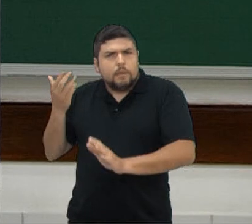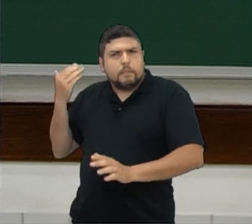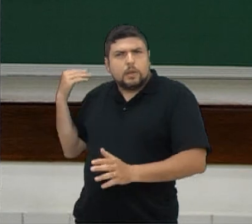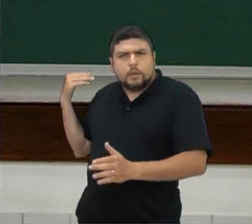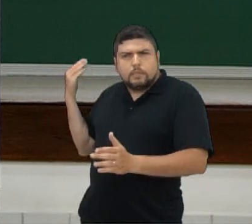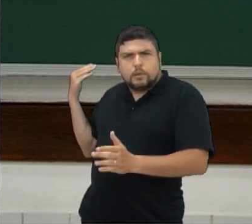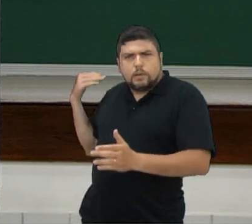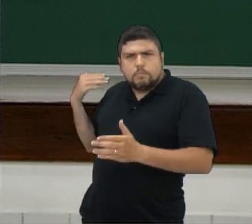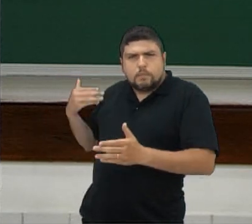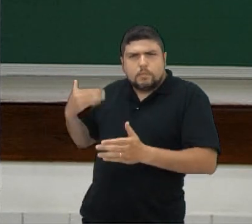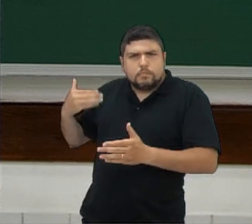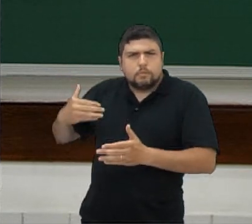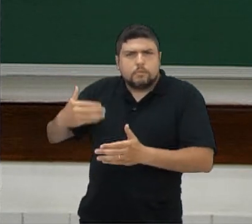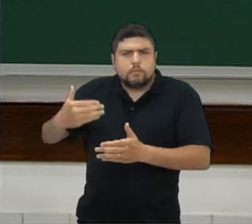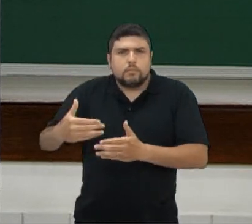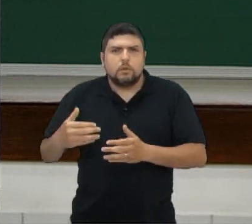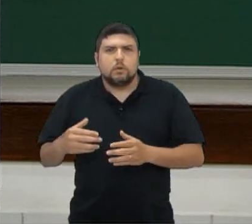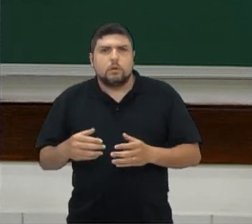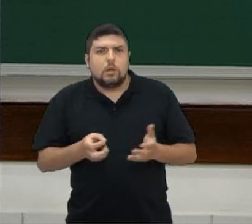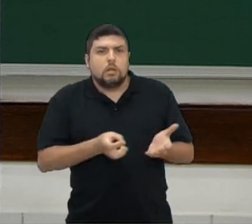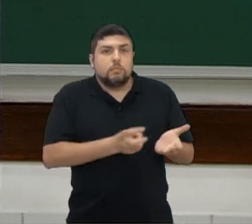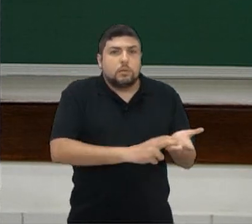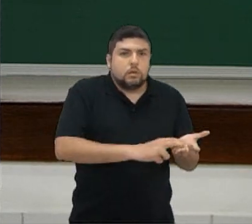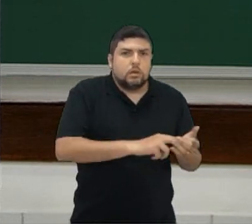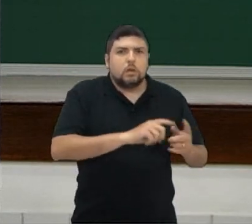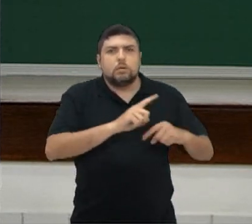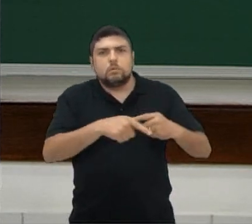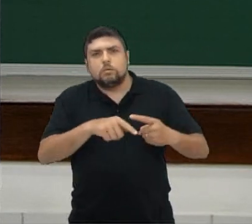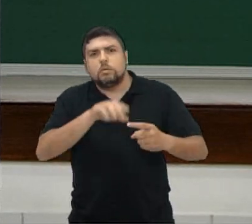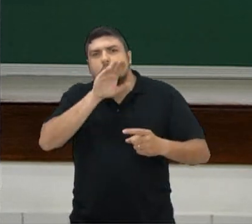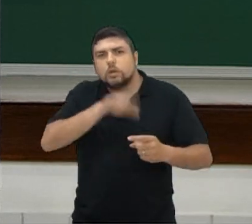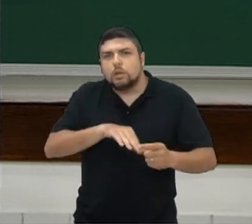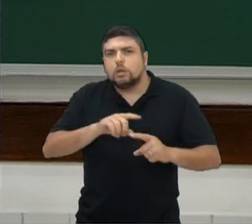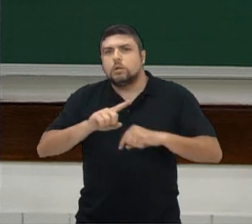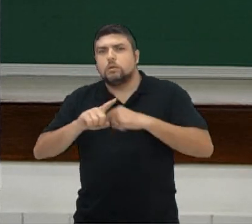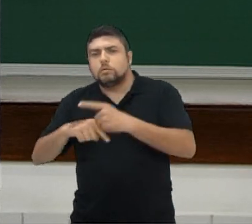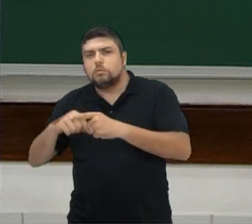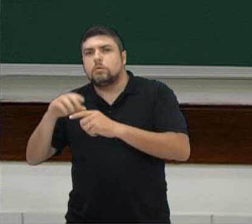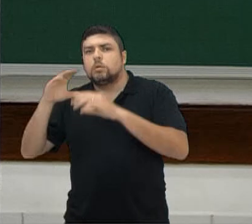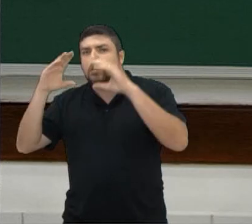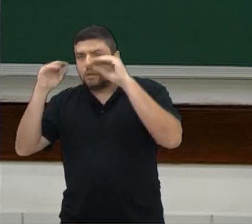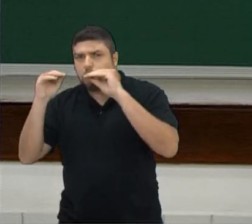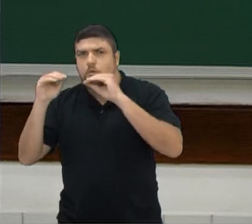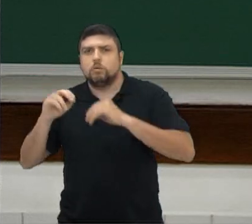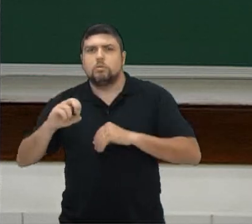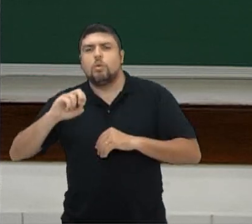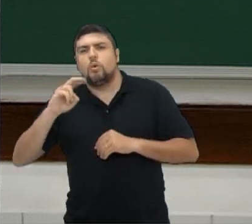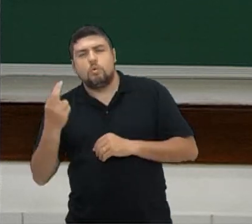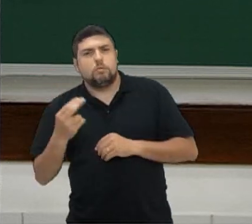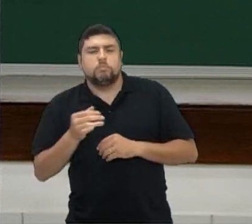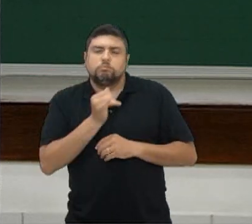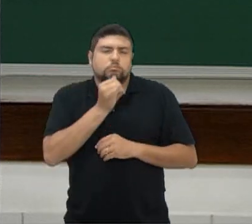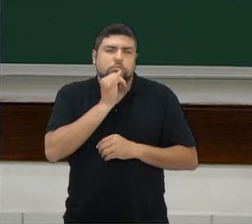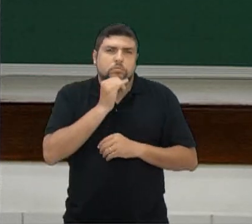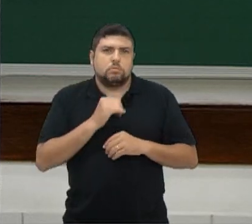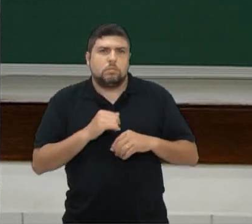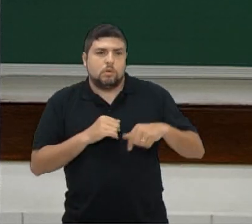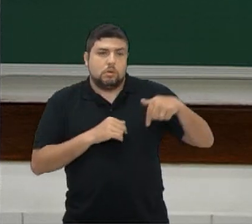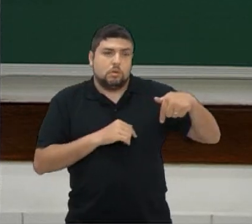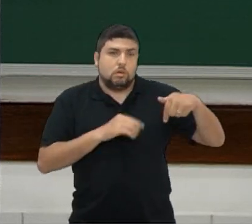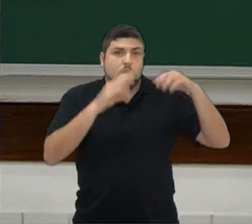aconteceu de manhã, depois de tarde, depois à noite, ou se começou ali por volta das 19 horas, daí